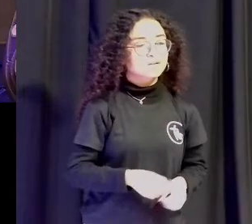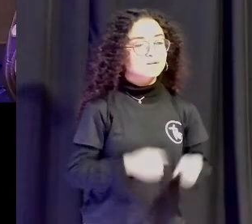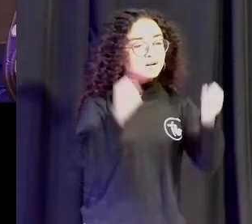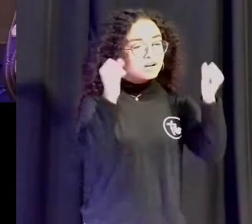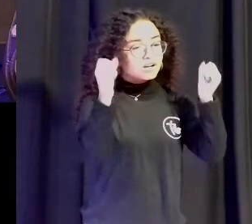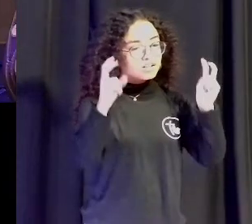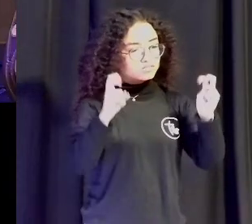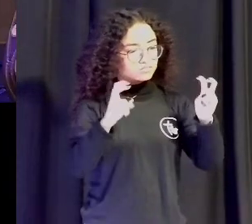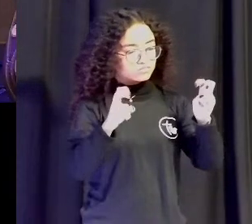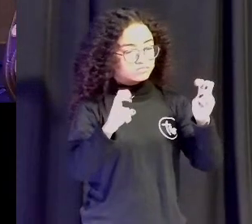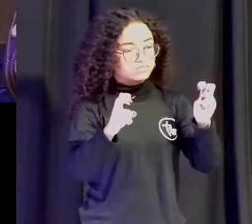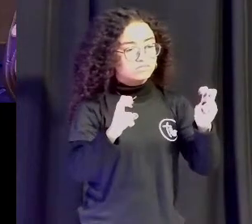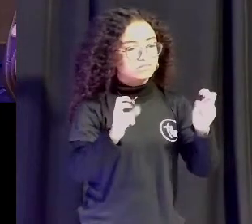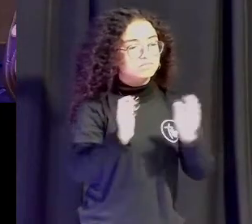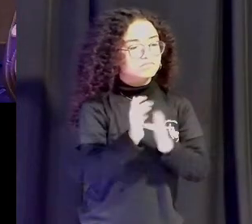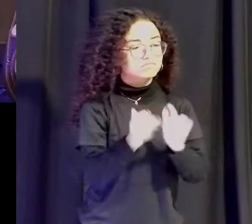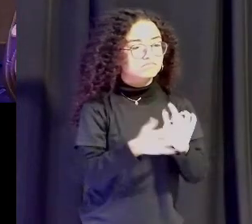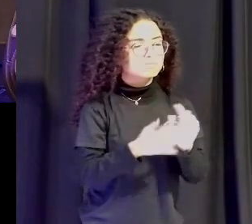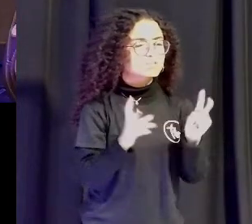é.